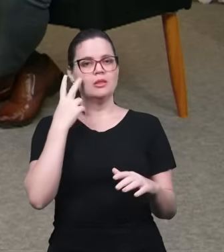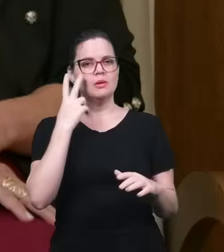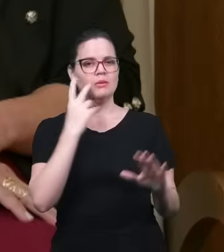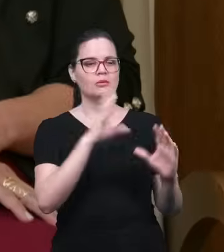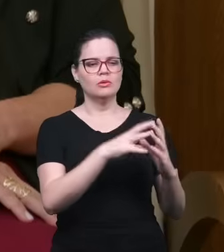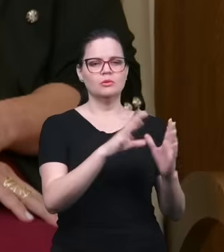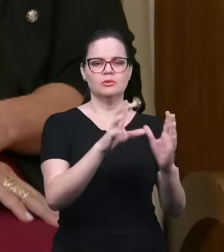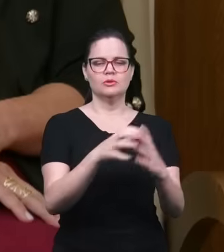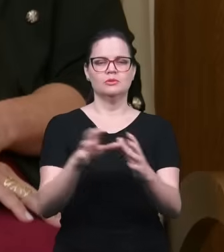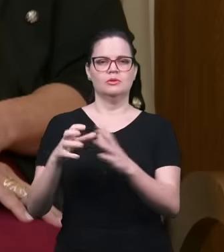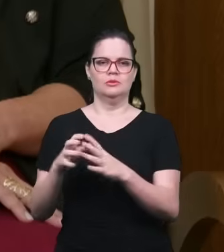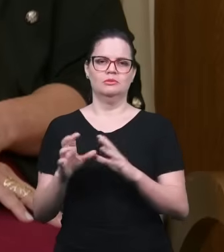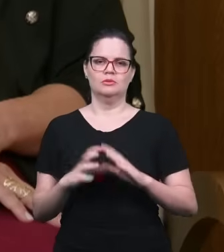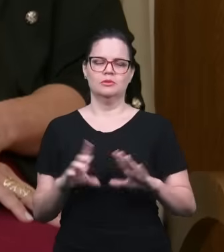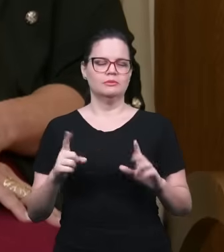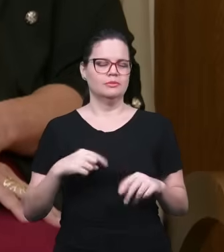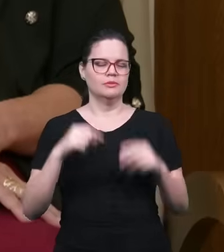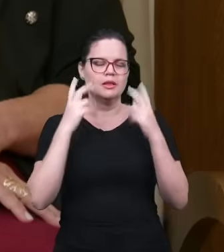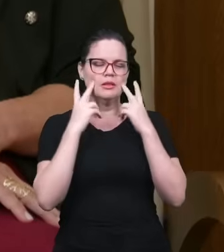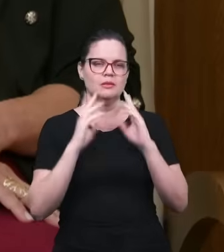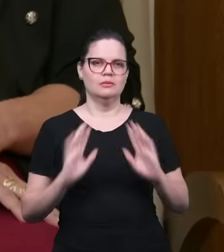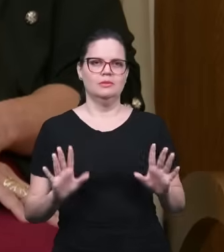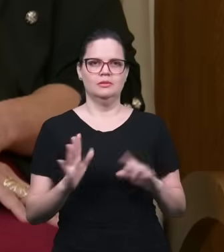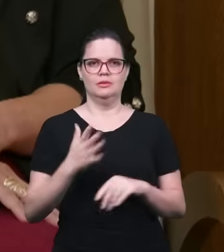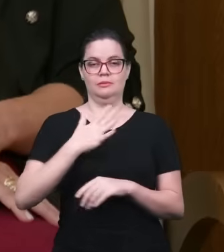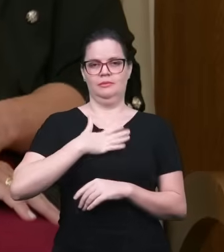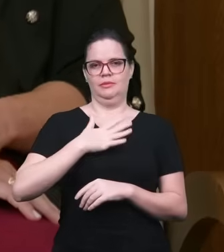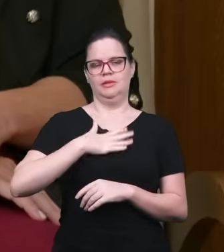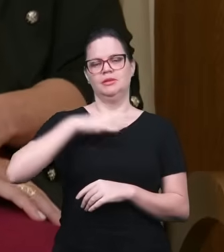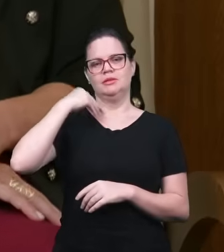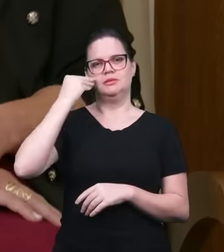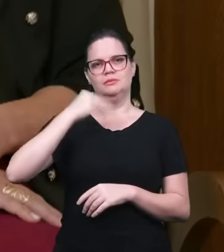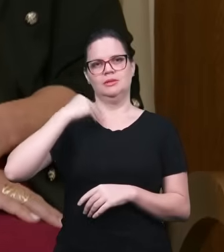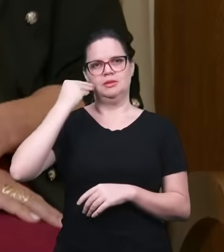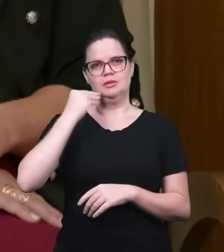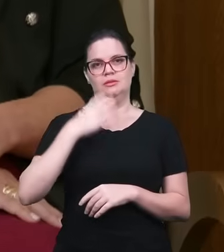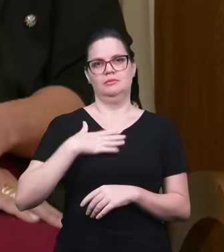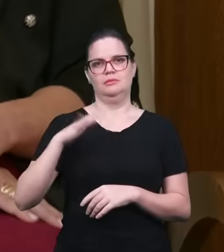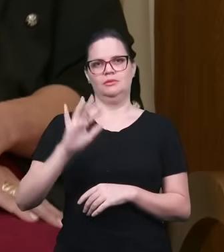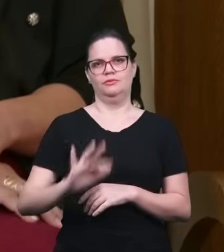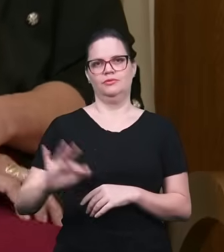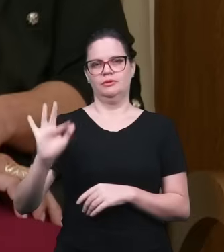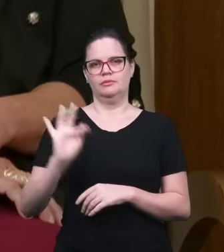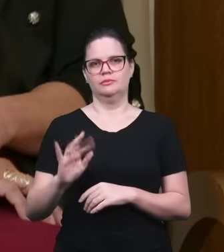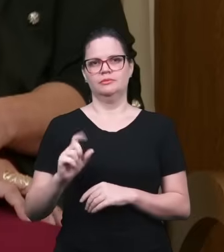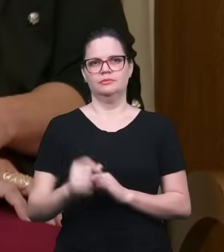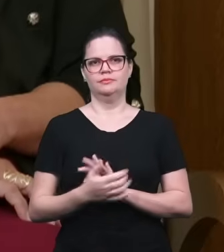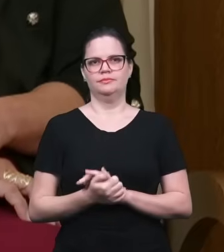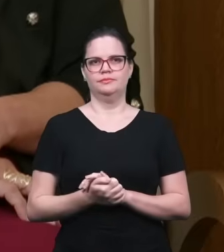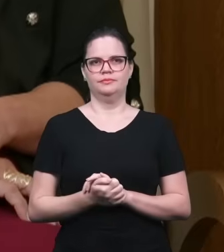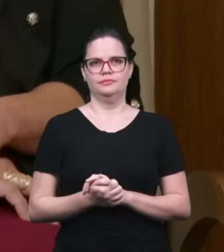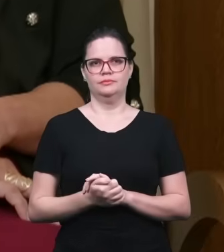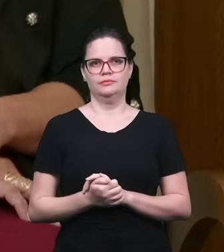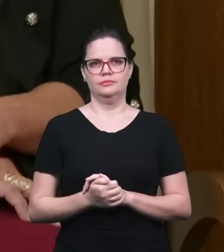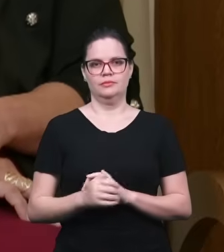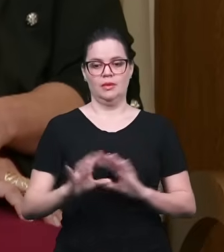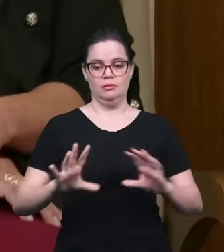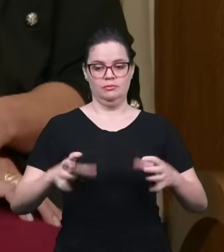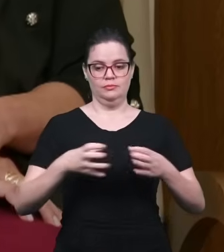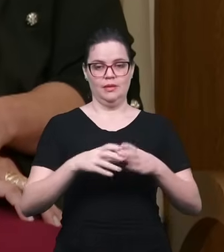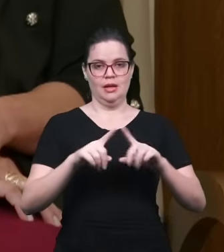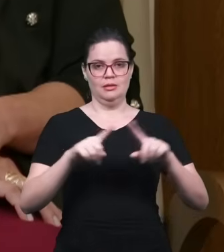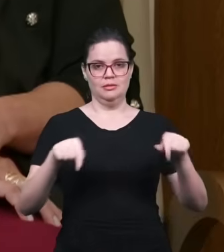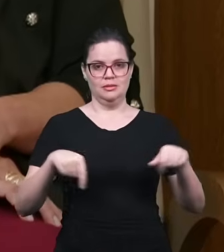né? Até resumir uma experiência aqui da minha faculdade em si, mas nós começamos a classe em